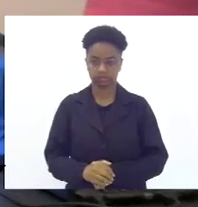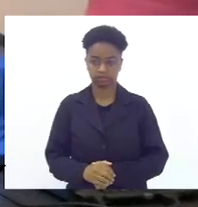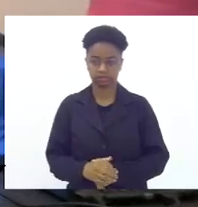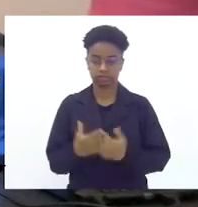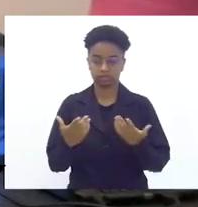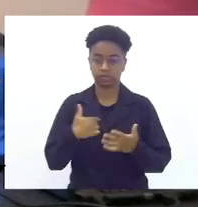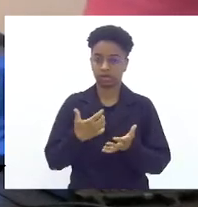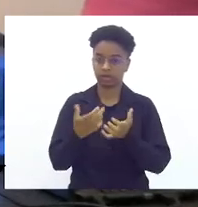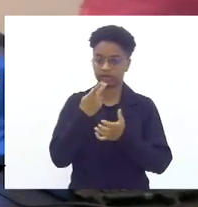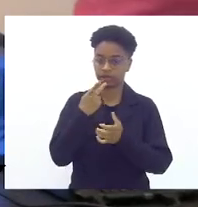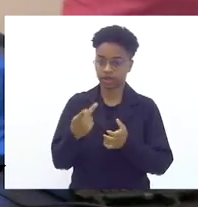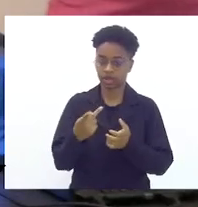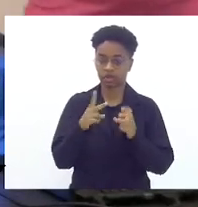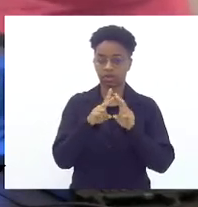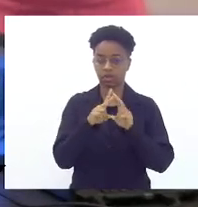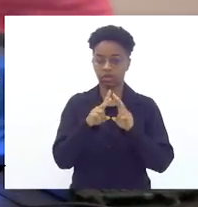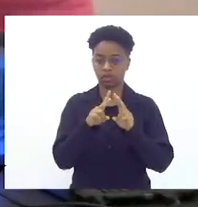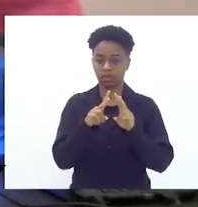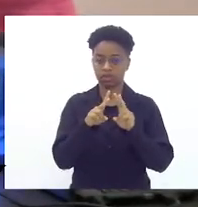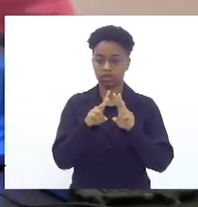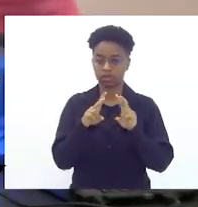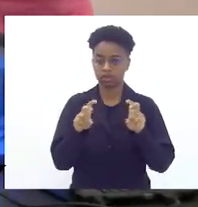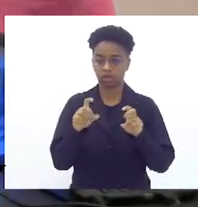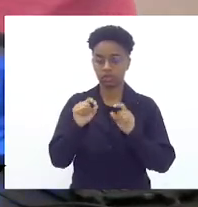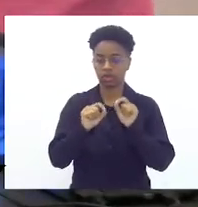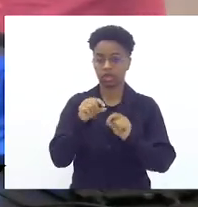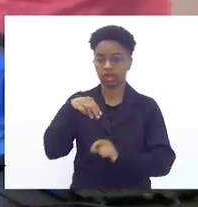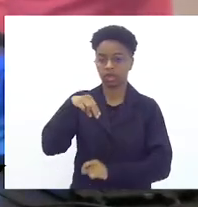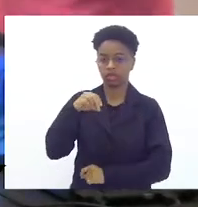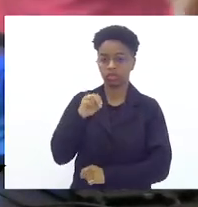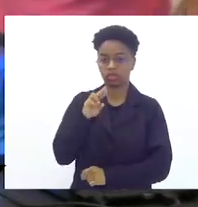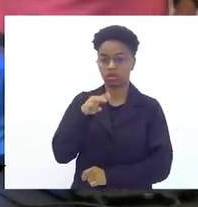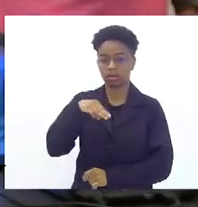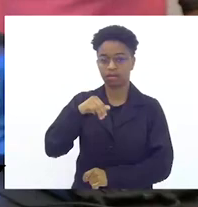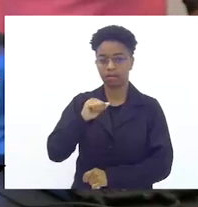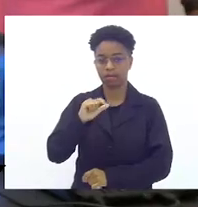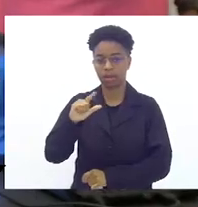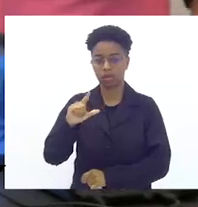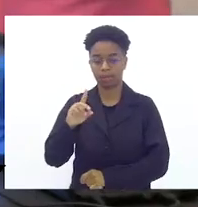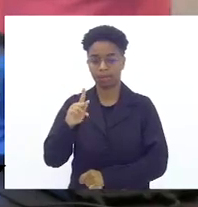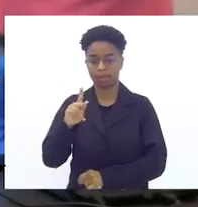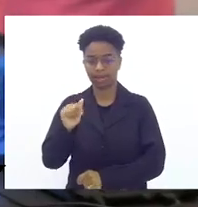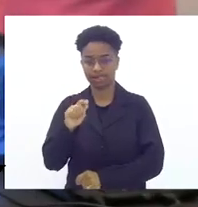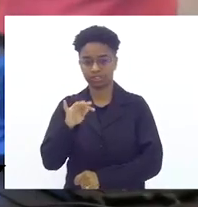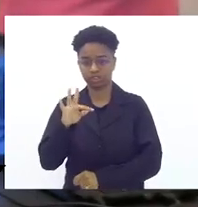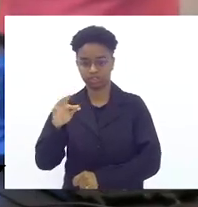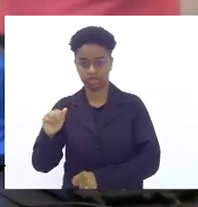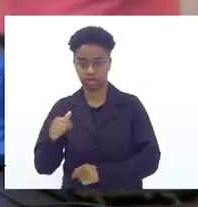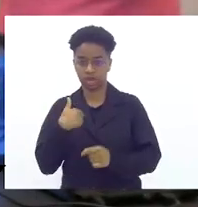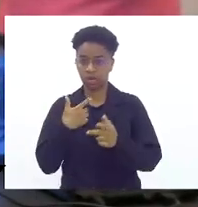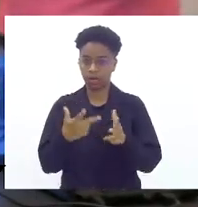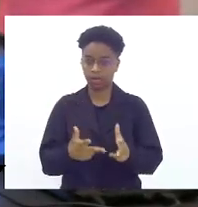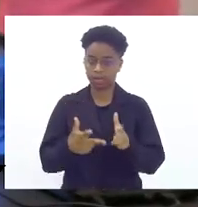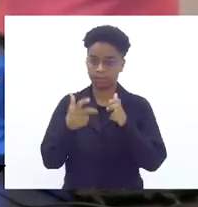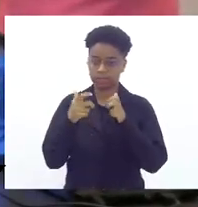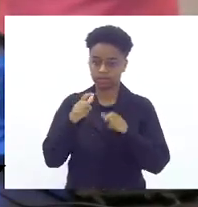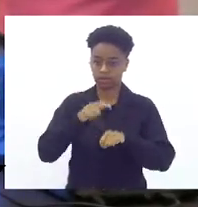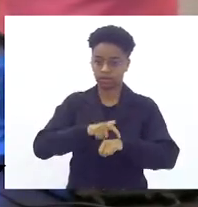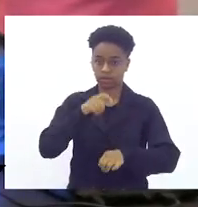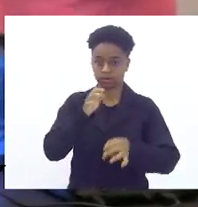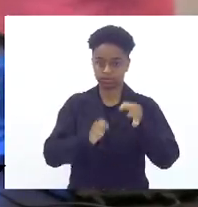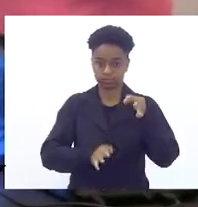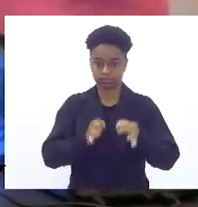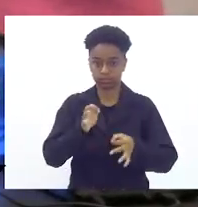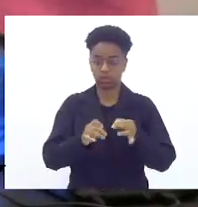eu queria falar sobre uma coisa chamada normalpatia né porque eu tenho observado nessas nesse julgamentos a